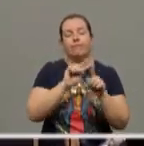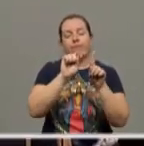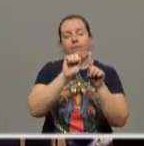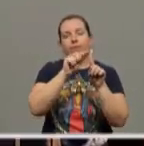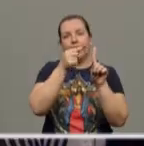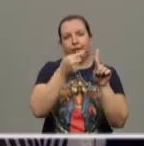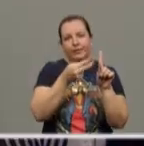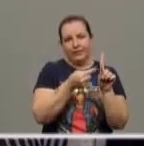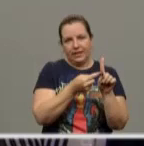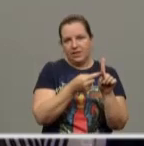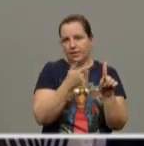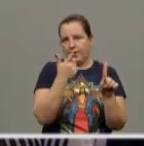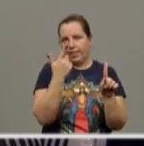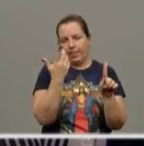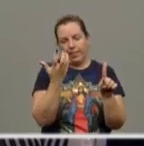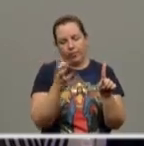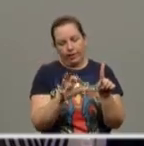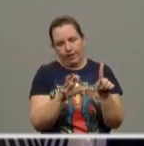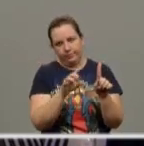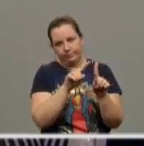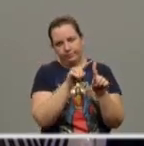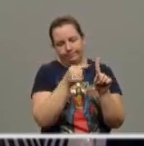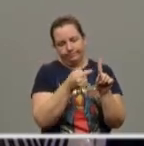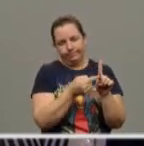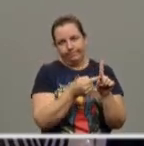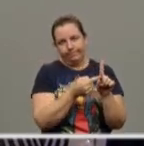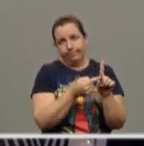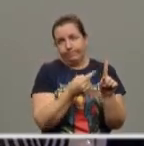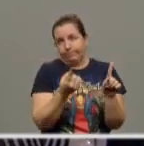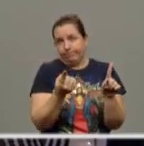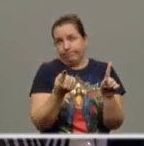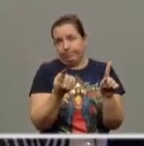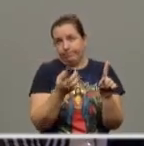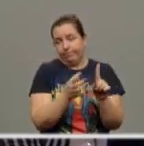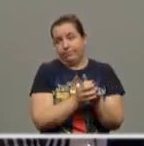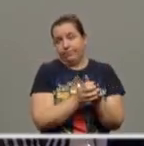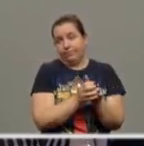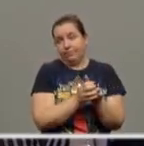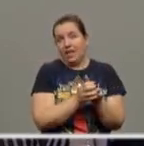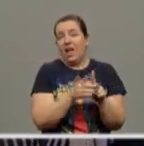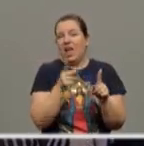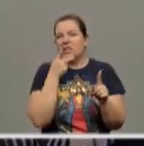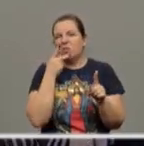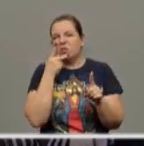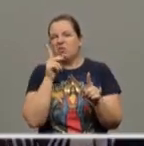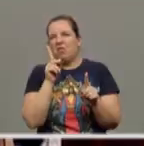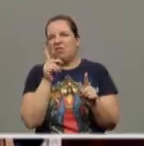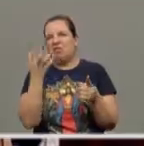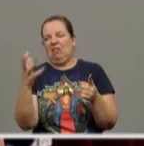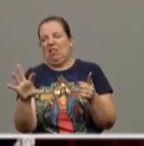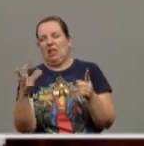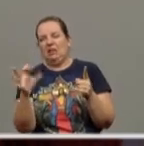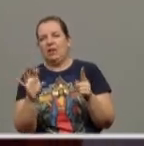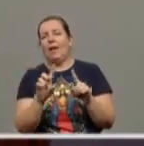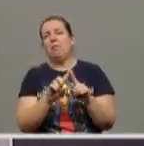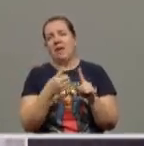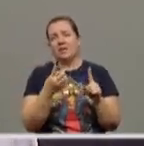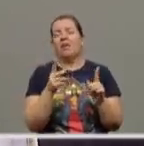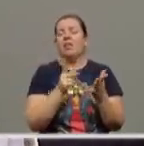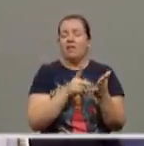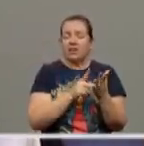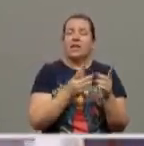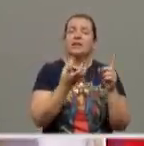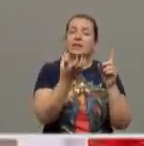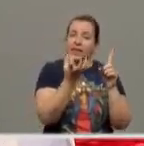falar nisso ou não? Ué, indesejada é mentira. Foi desejada. Porque uma vez que